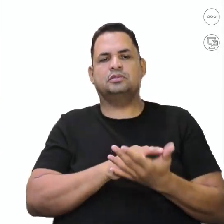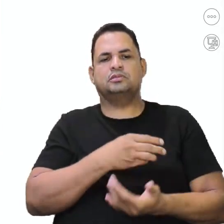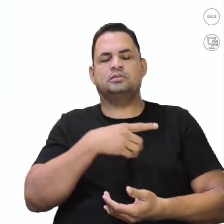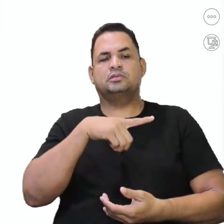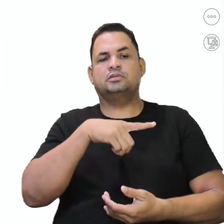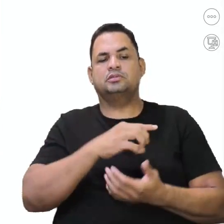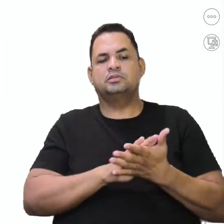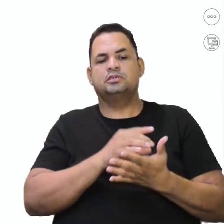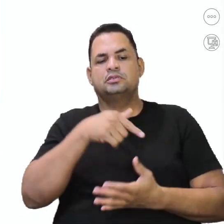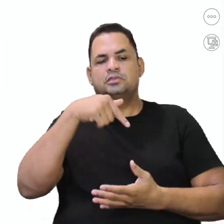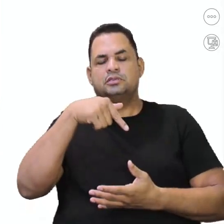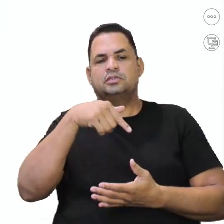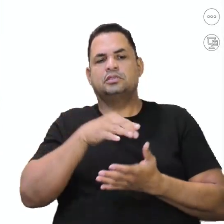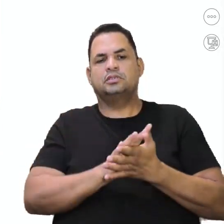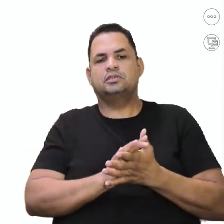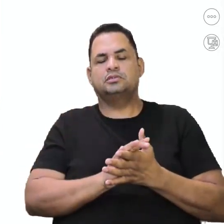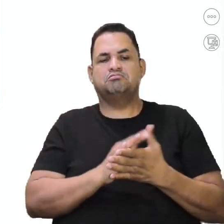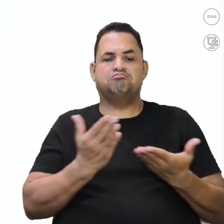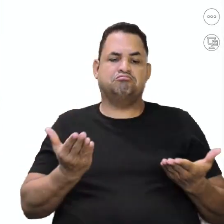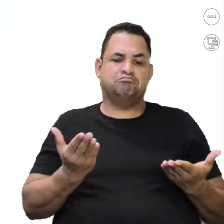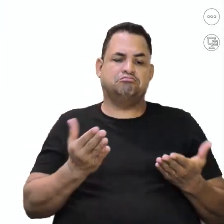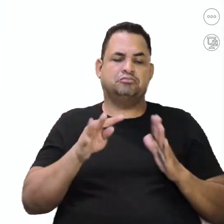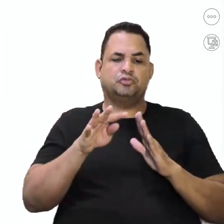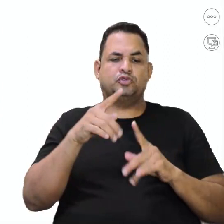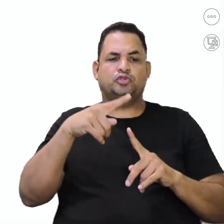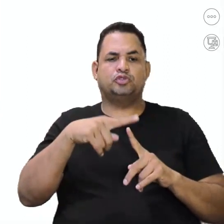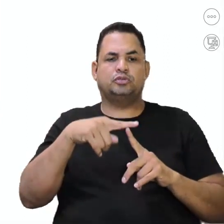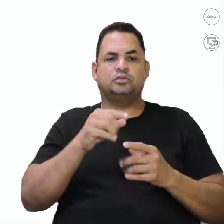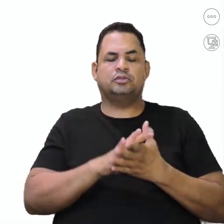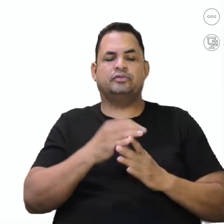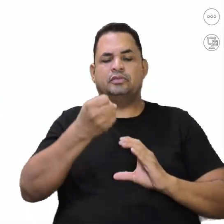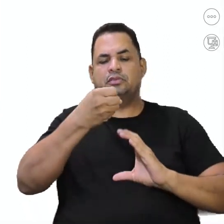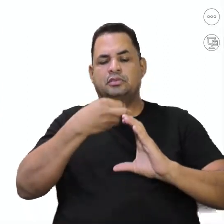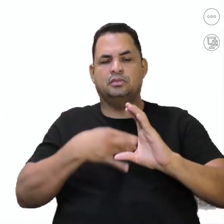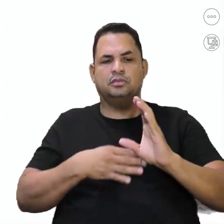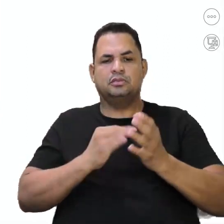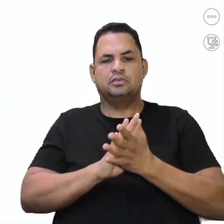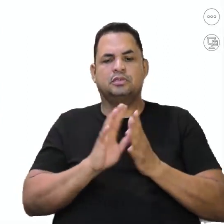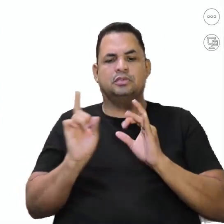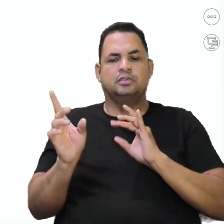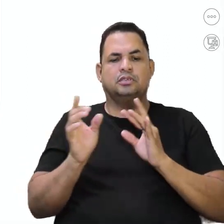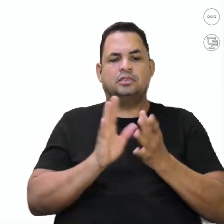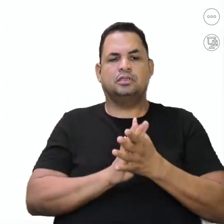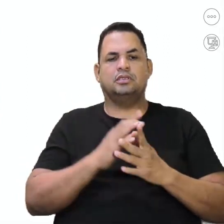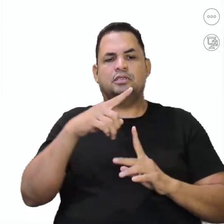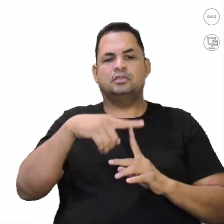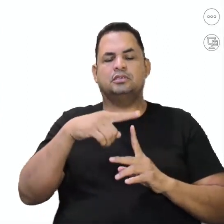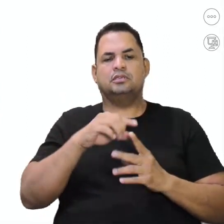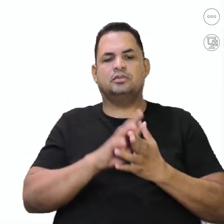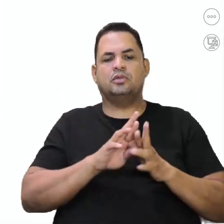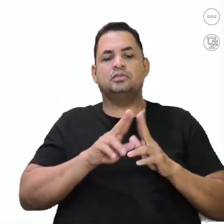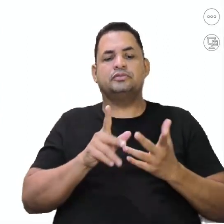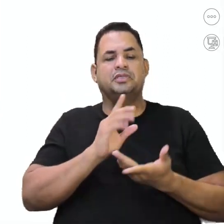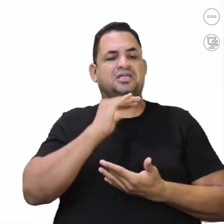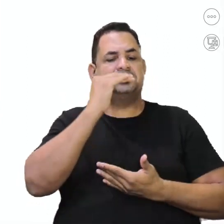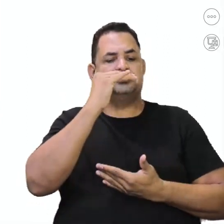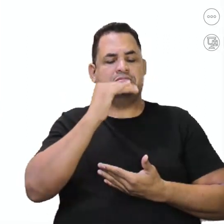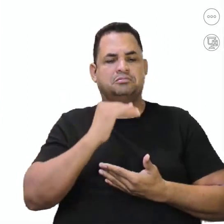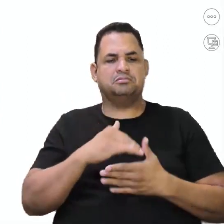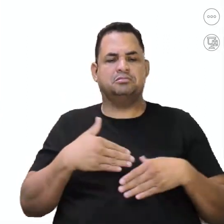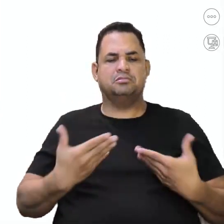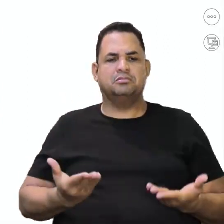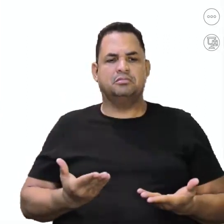7 tipos de gêneros para vocês. Nós vamos falar sobre as características desses gêneros, o que diferem de um do outro,